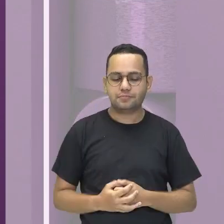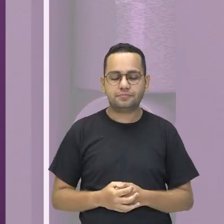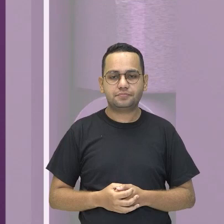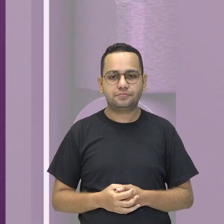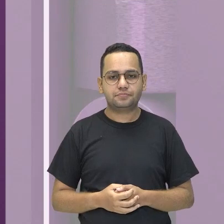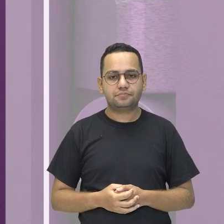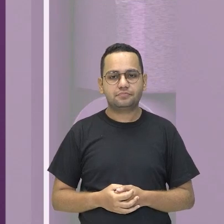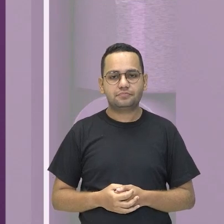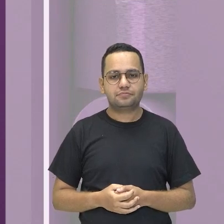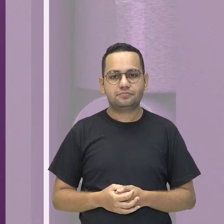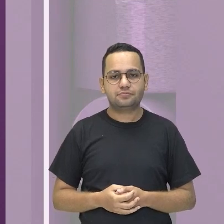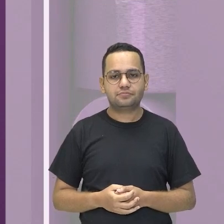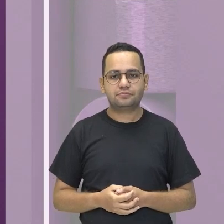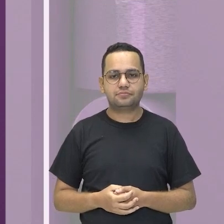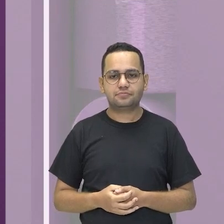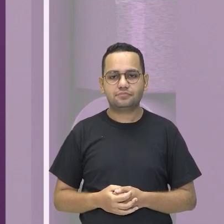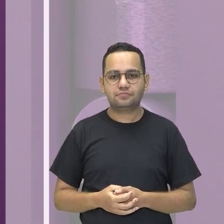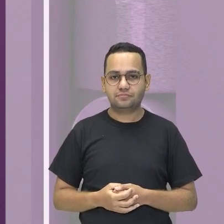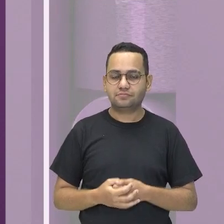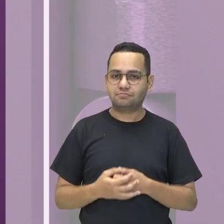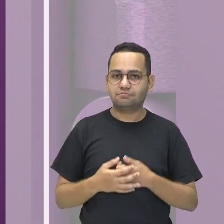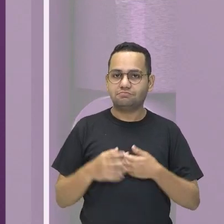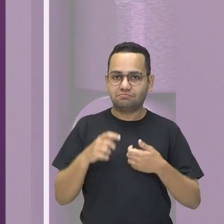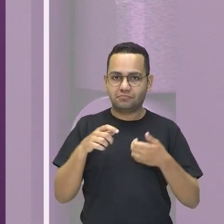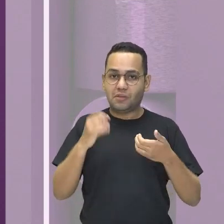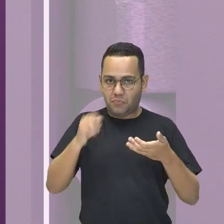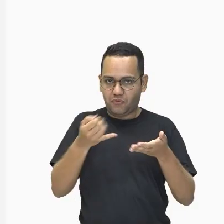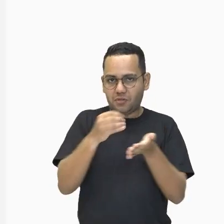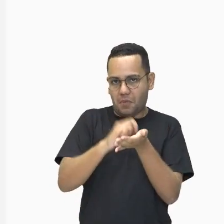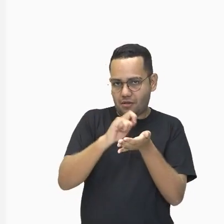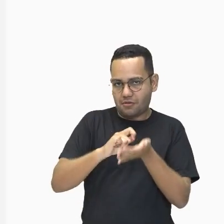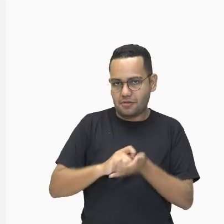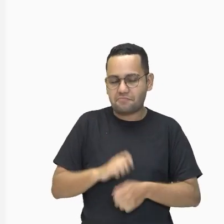uma aula maravilhosa. Prepare para anotar tudo. Vamos iniciar aí.